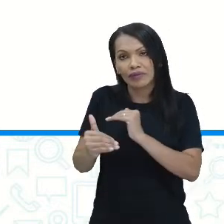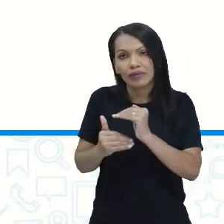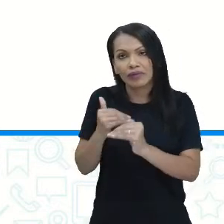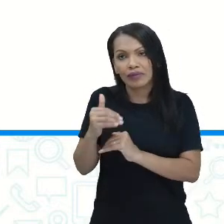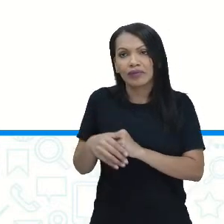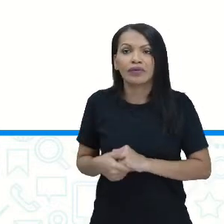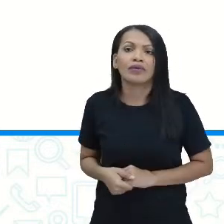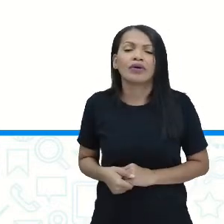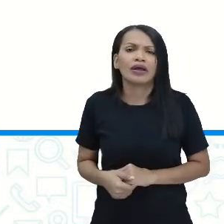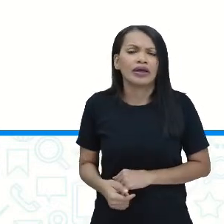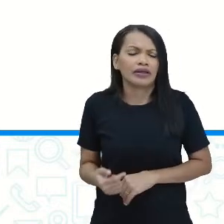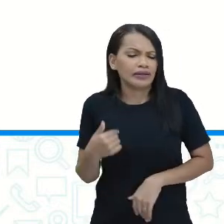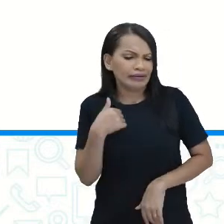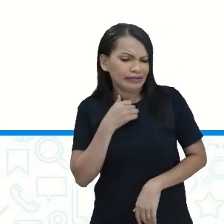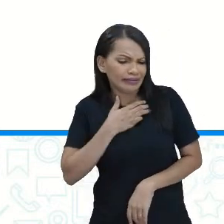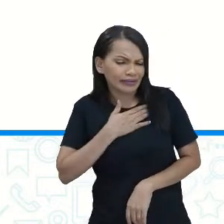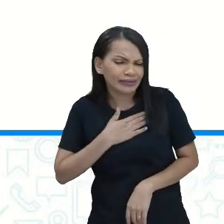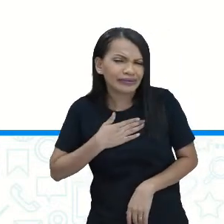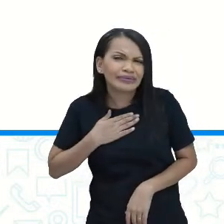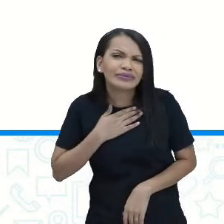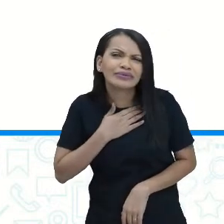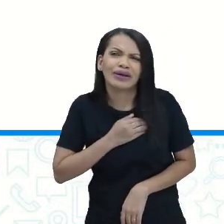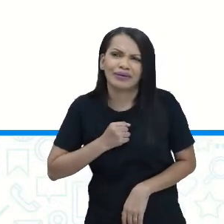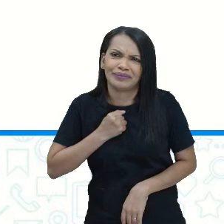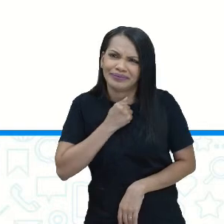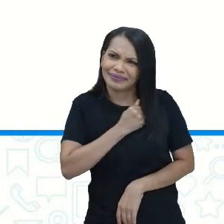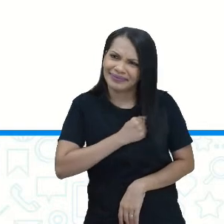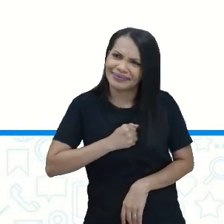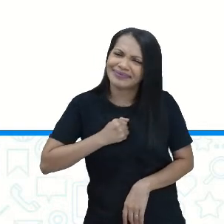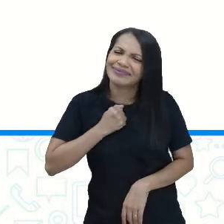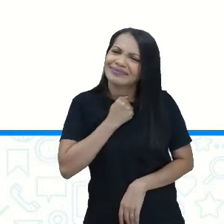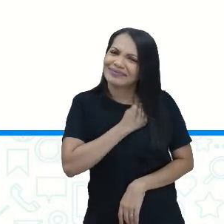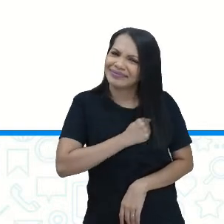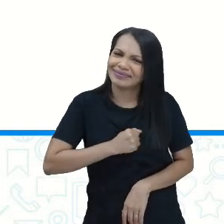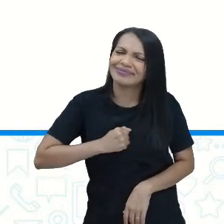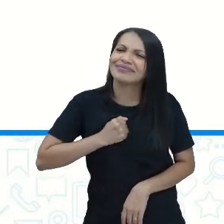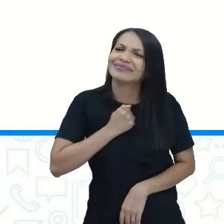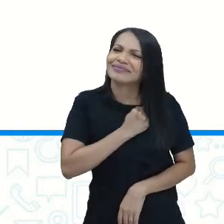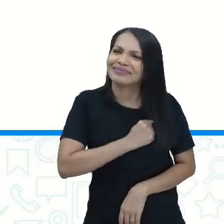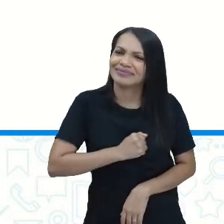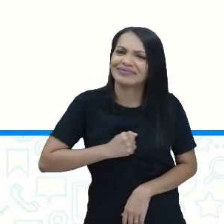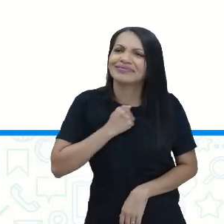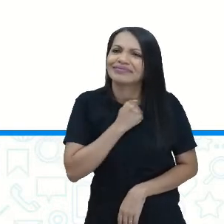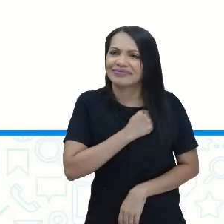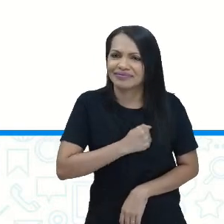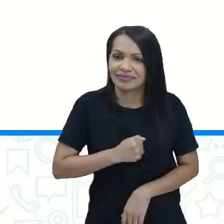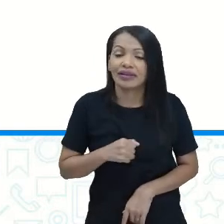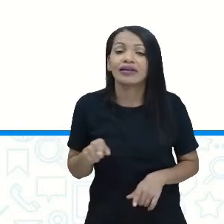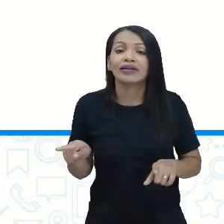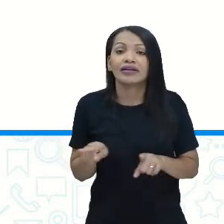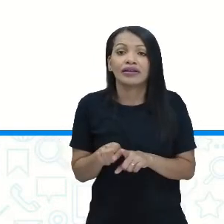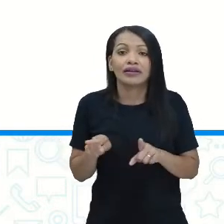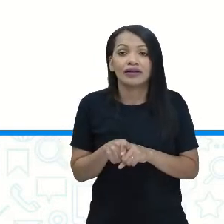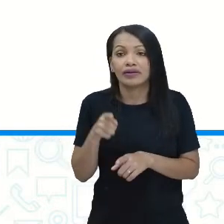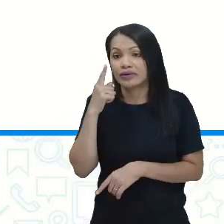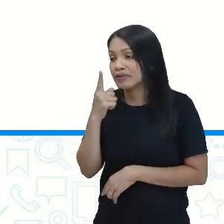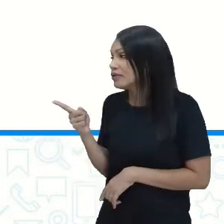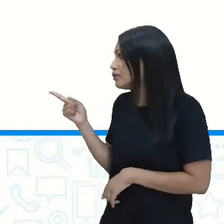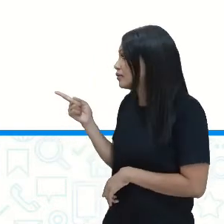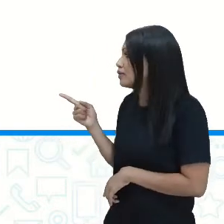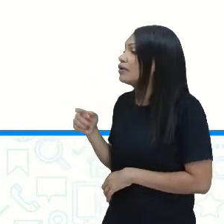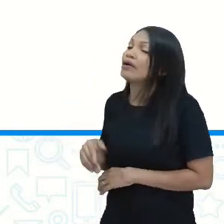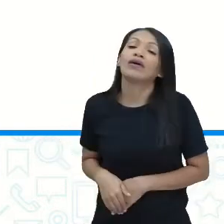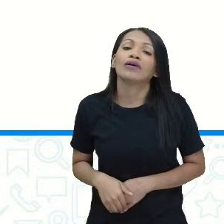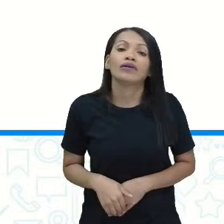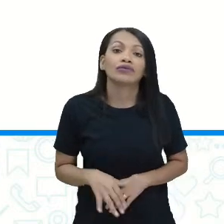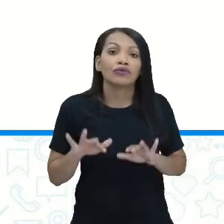assim, estou com saudades. E logo no final eu faço a minha despedida. Beijos e